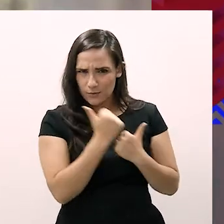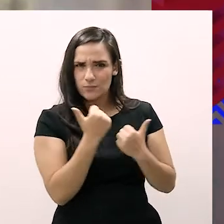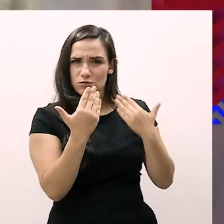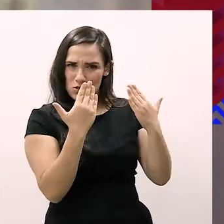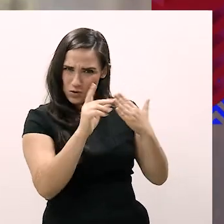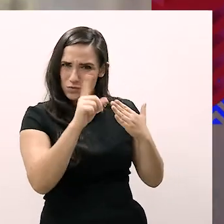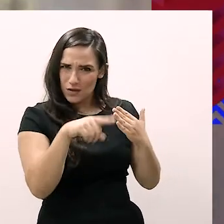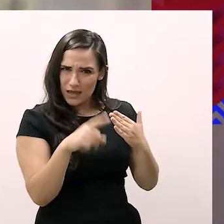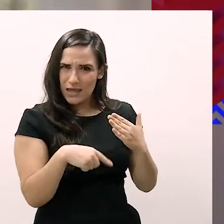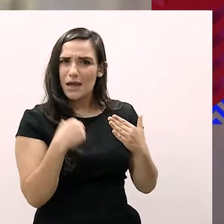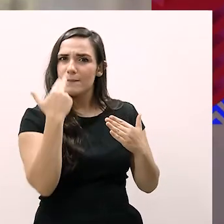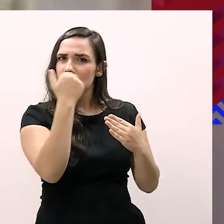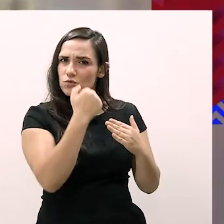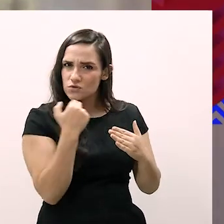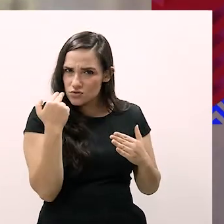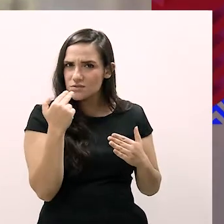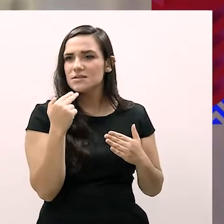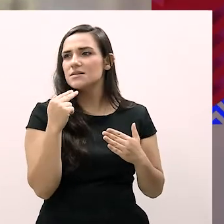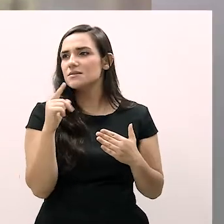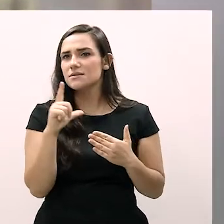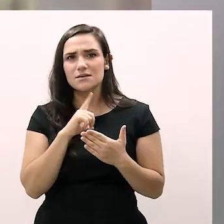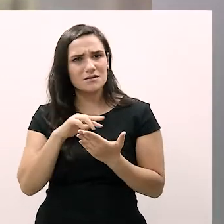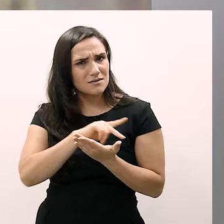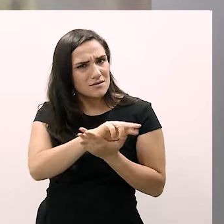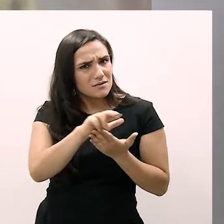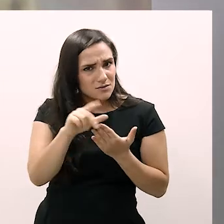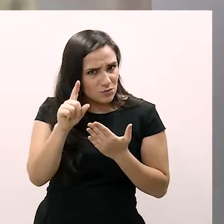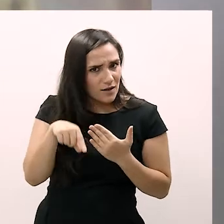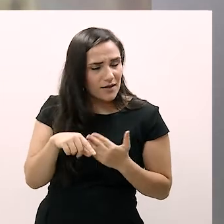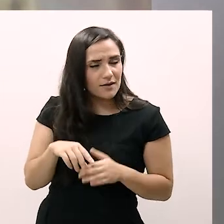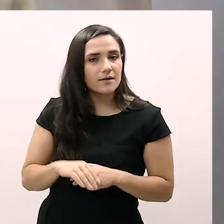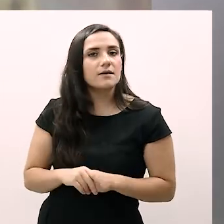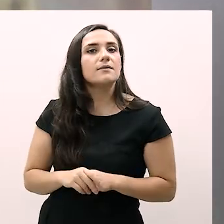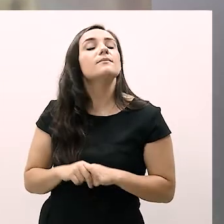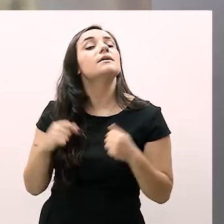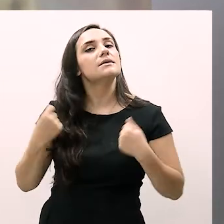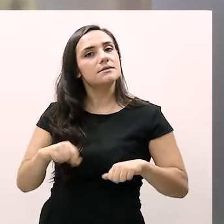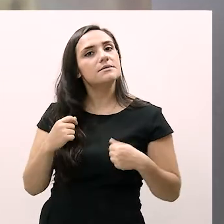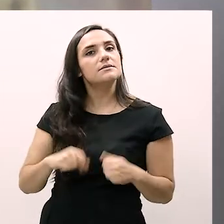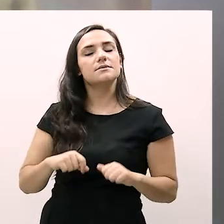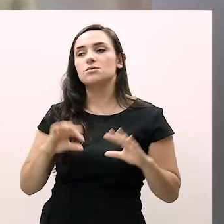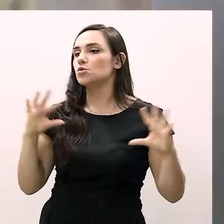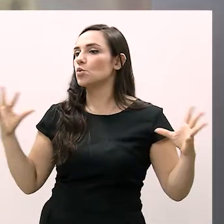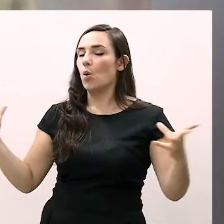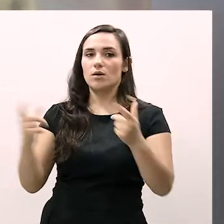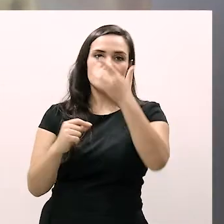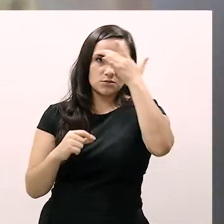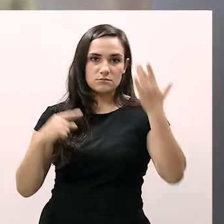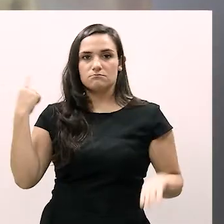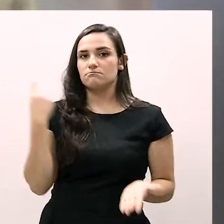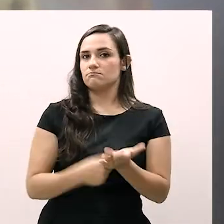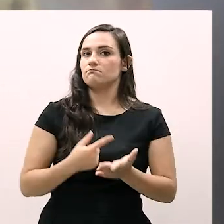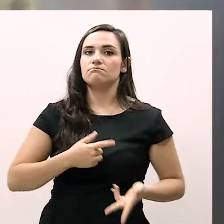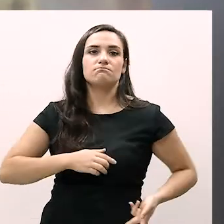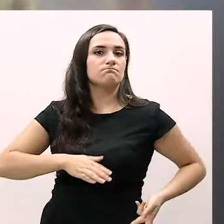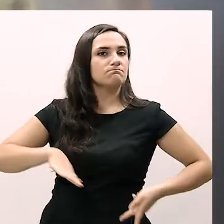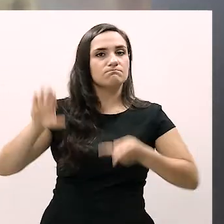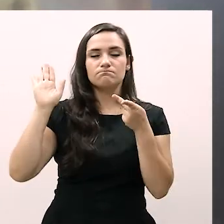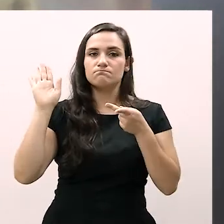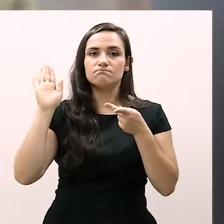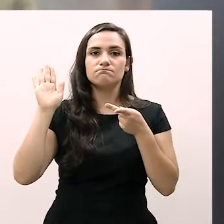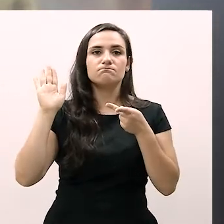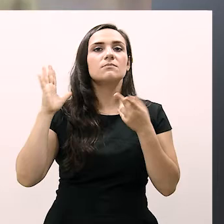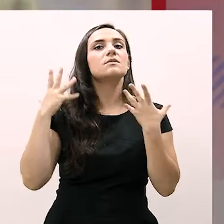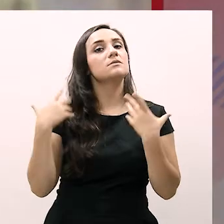psicológico. Então, é algo que deve ter assim, o comprometimento de todo o ambiente em que